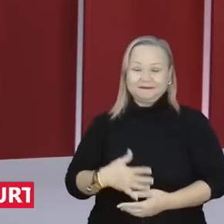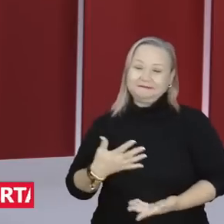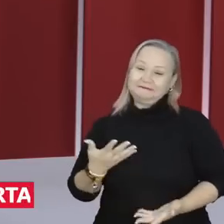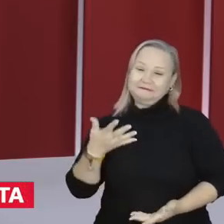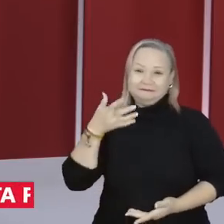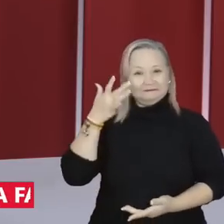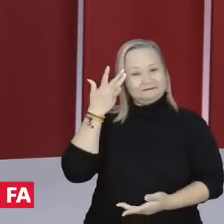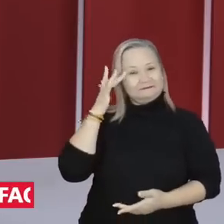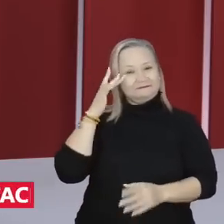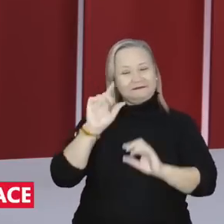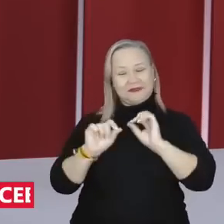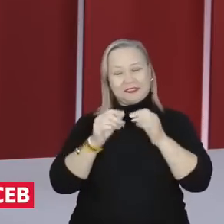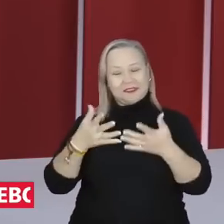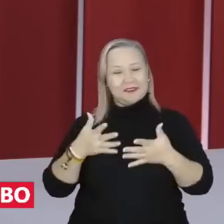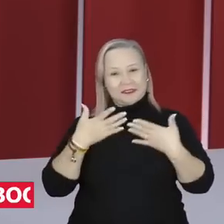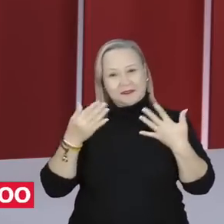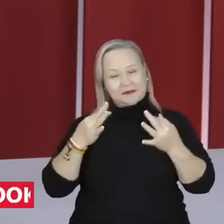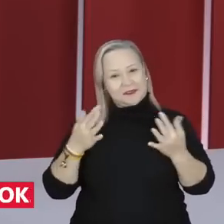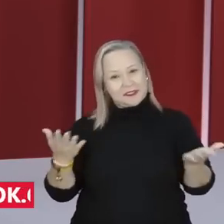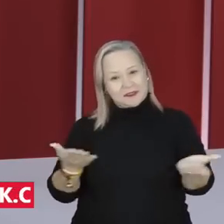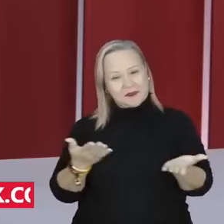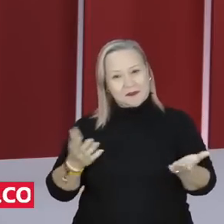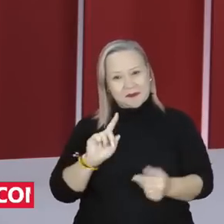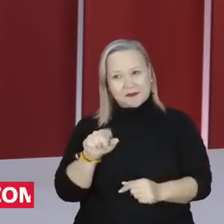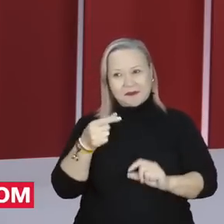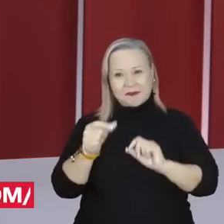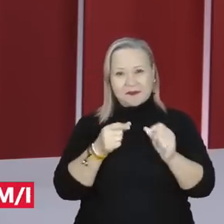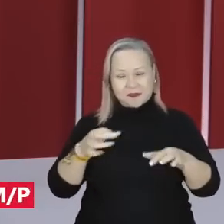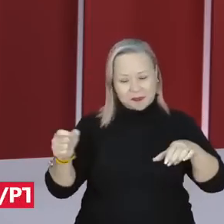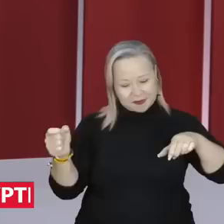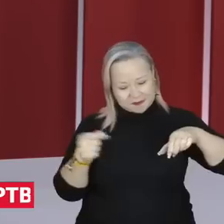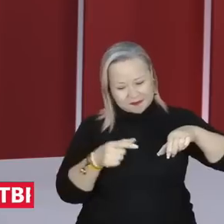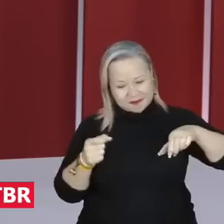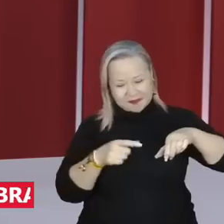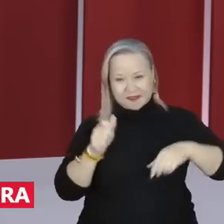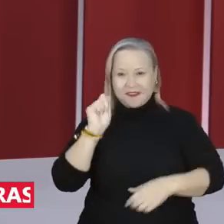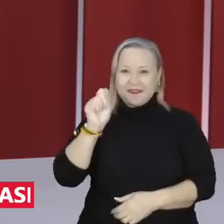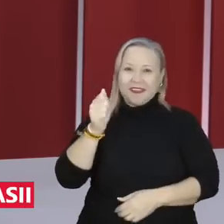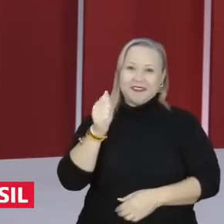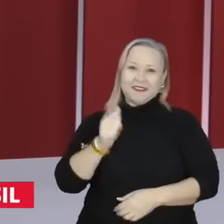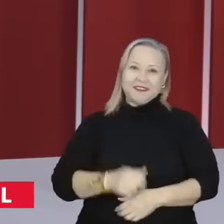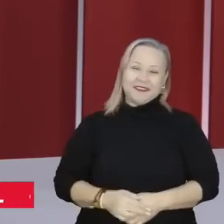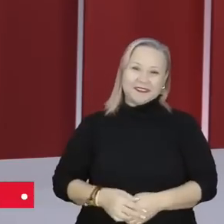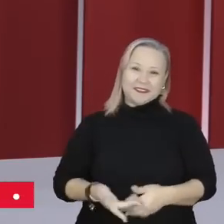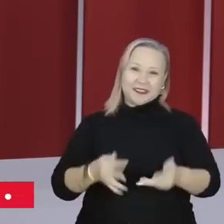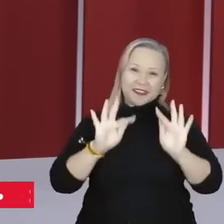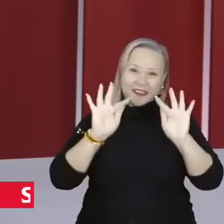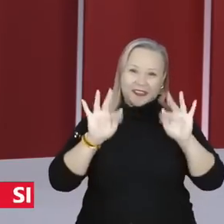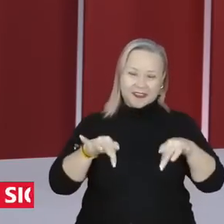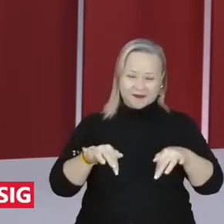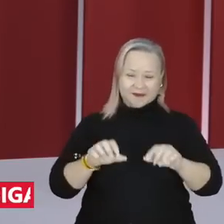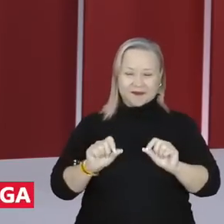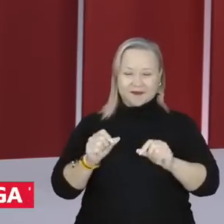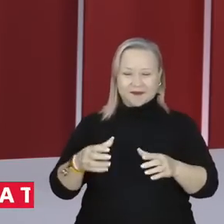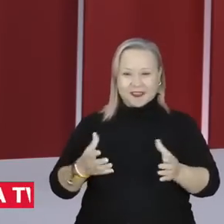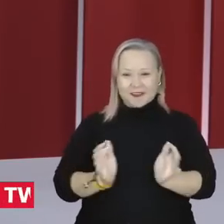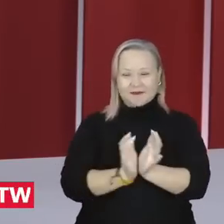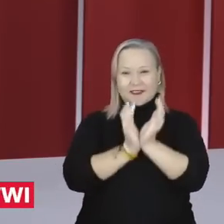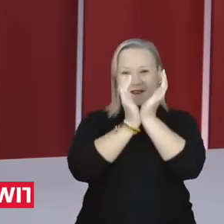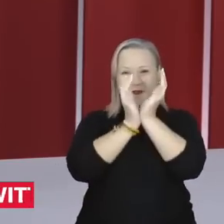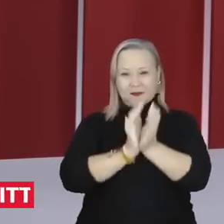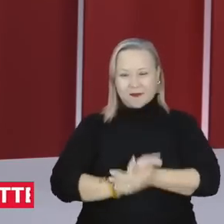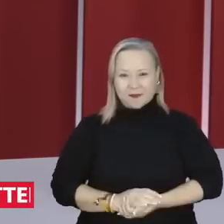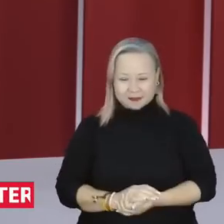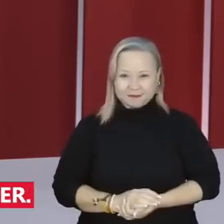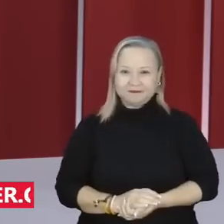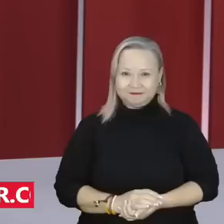aqui hoje não, viu, gente? Depois de tomar uma goleada da Argentina aí na semifinal da Copa. Bom, é isso, meu